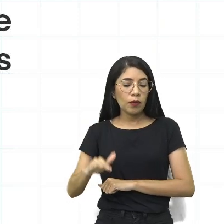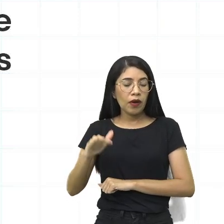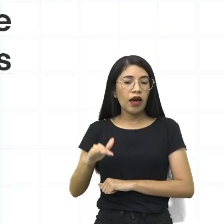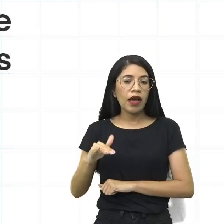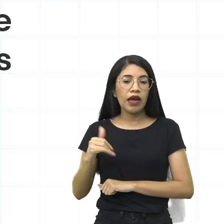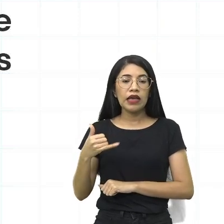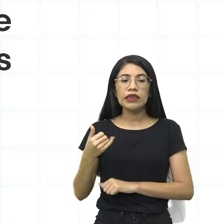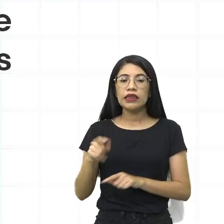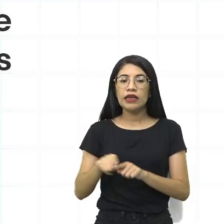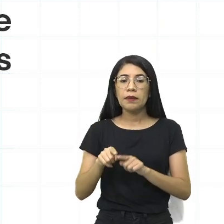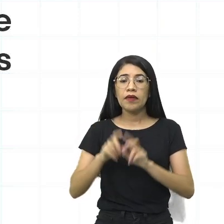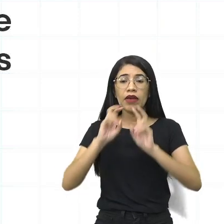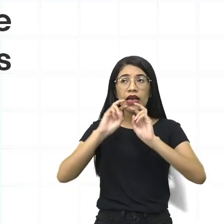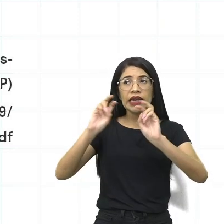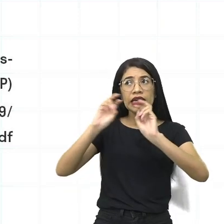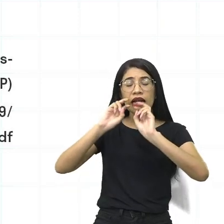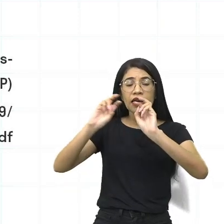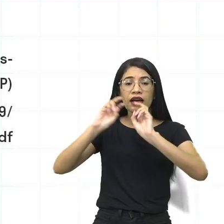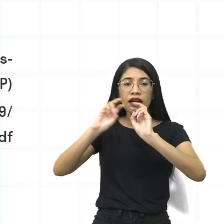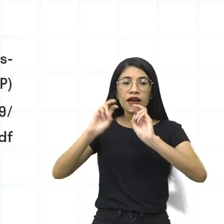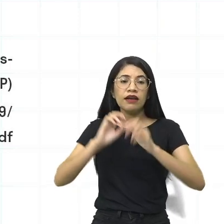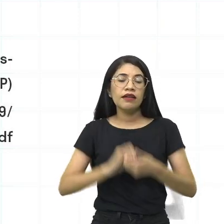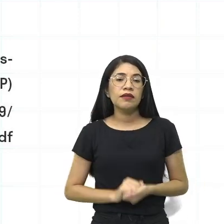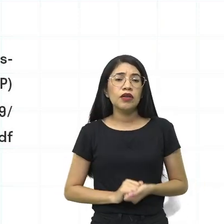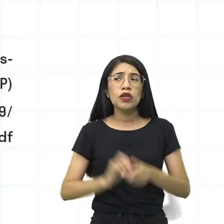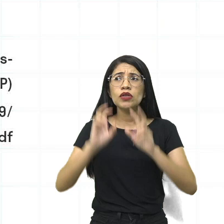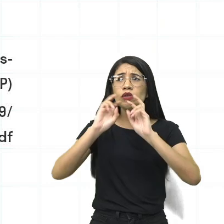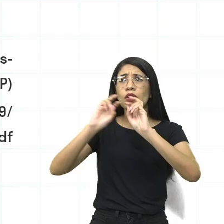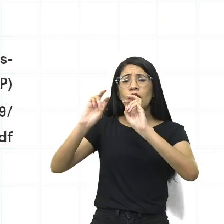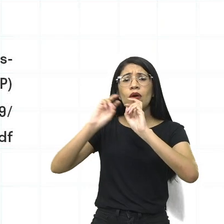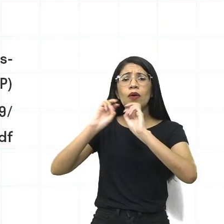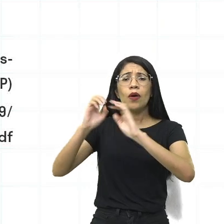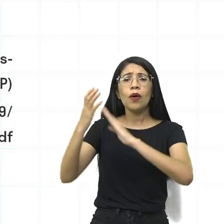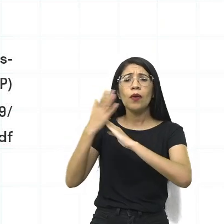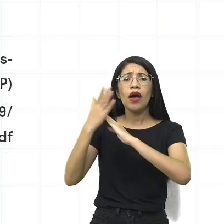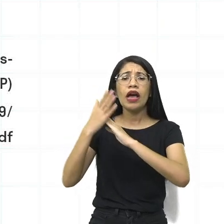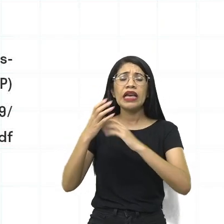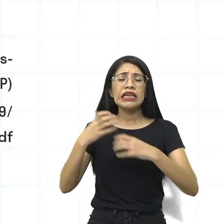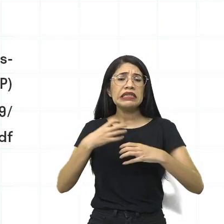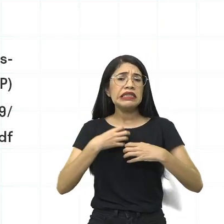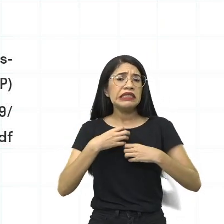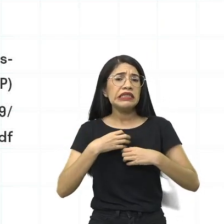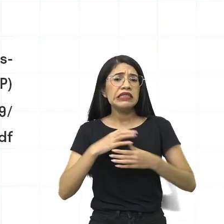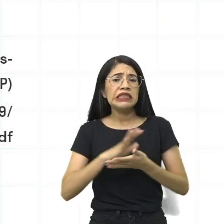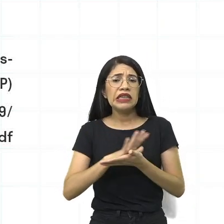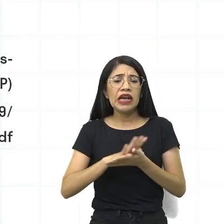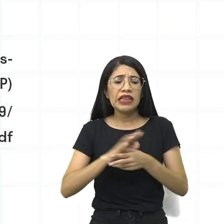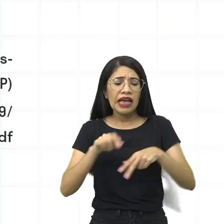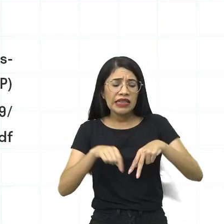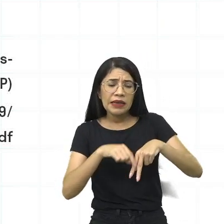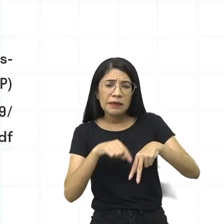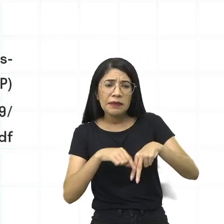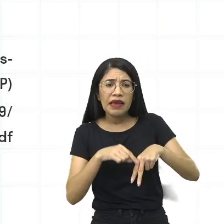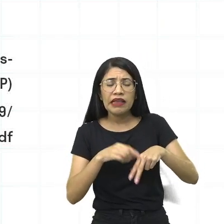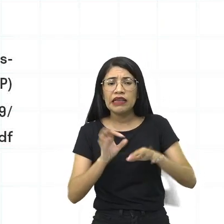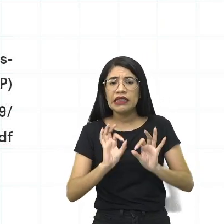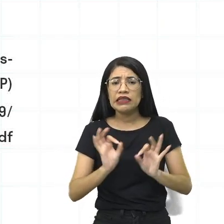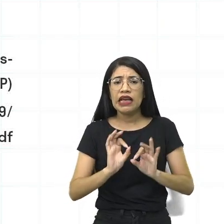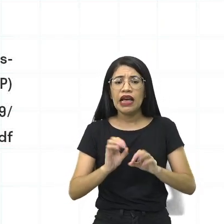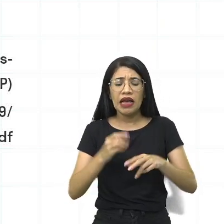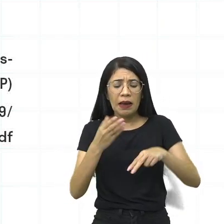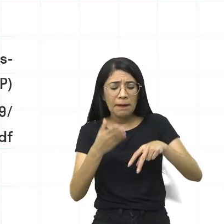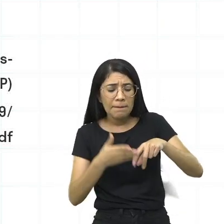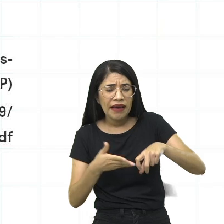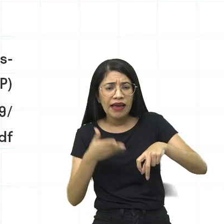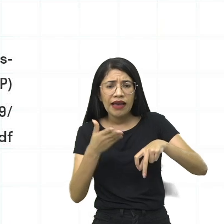gritava desesperadamente: Socorro! Eu não estou sentindo a minha perna. Eu perdi